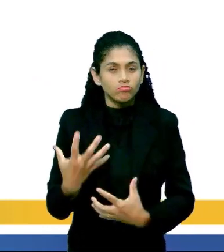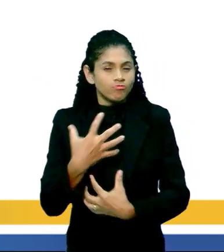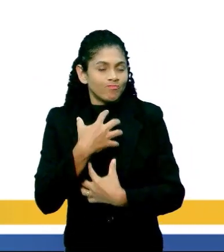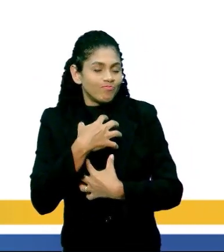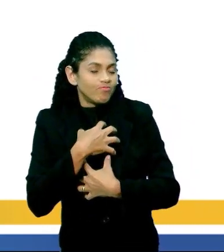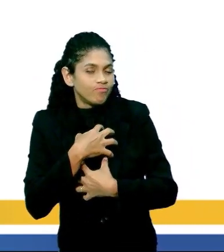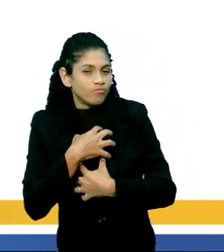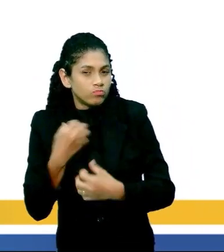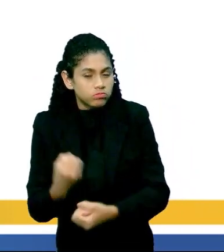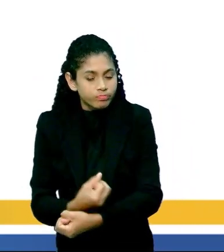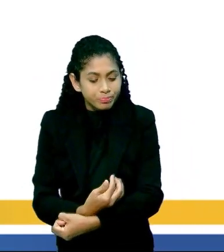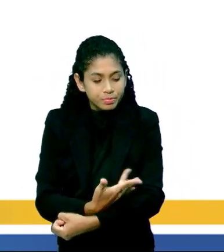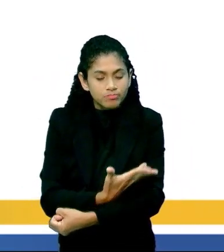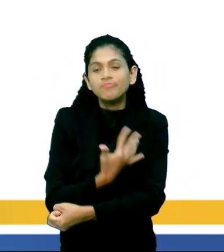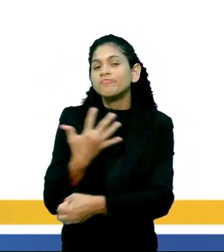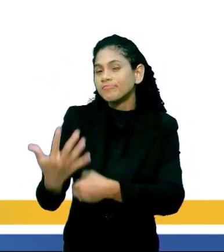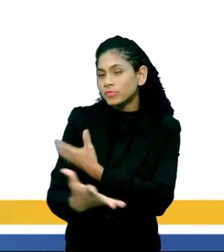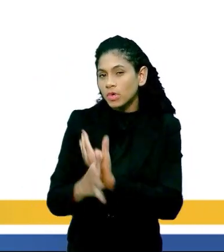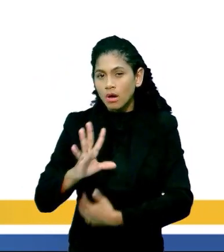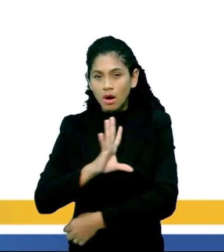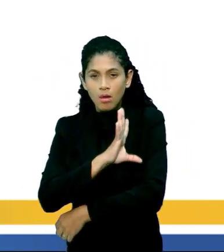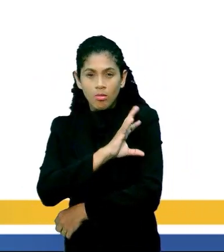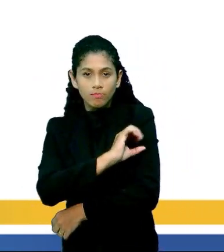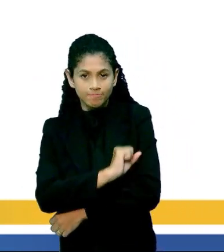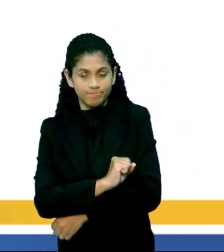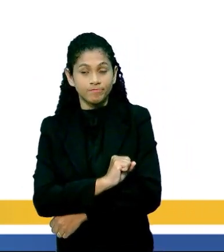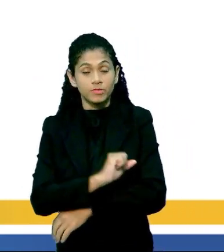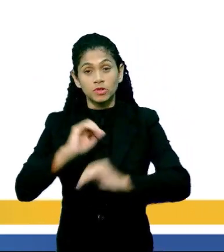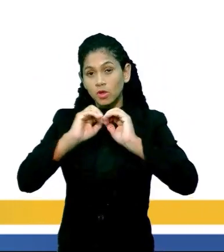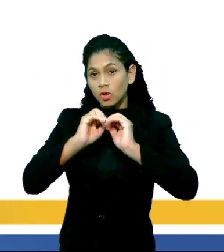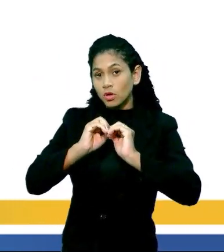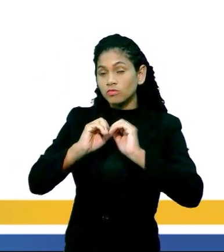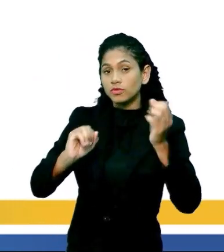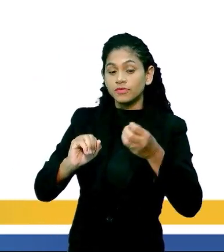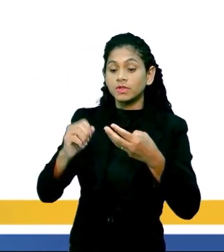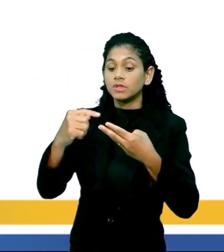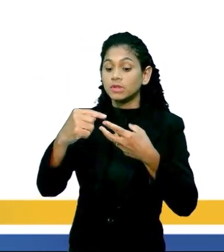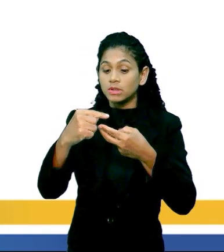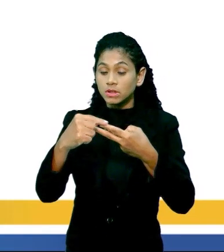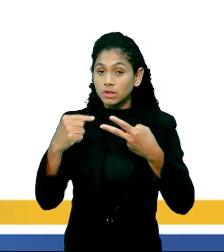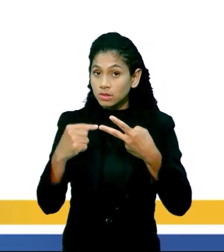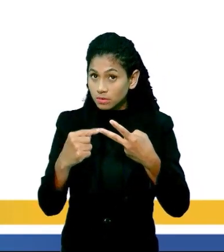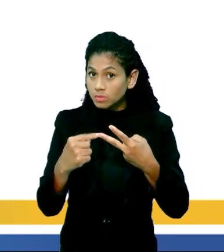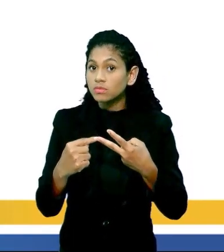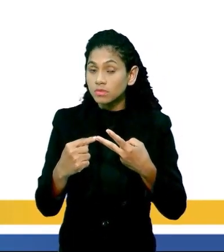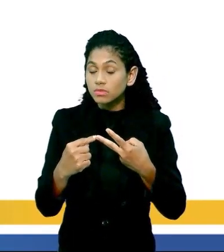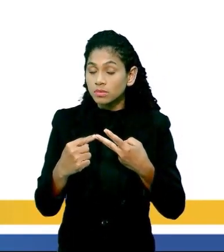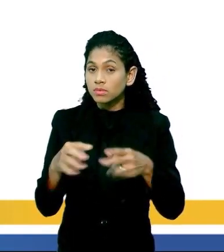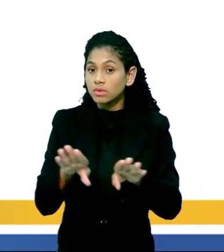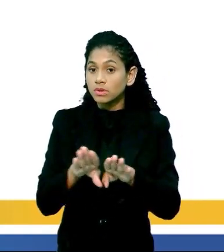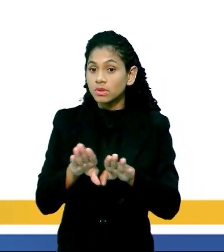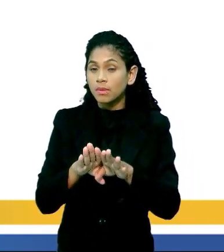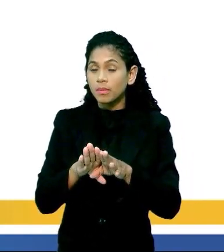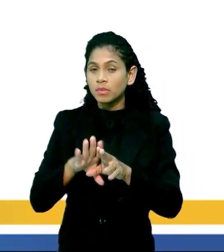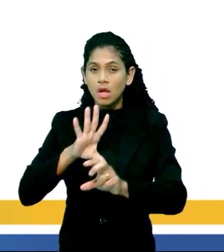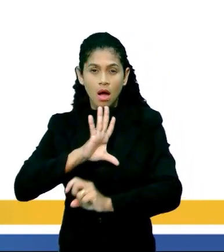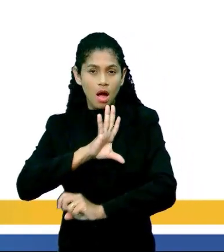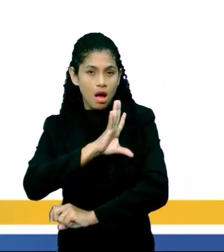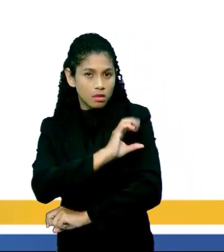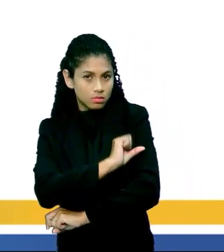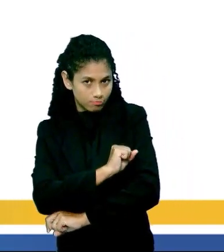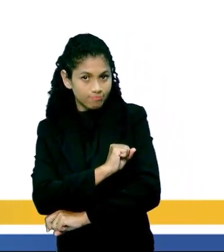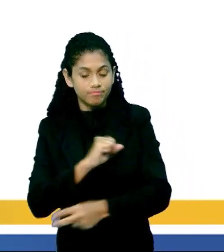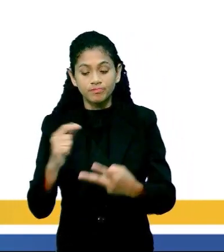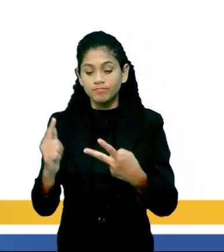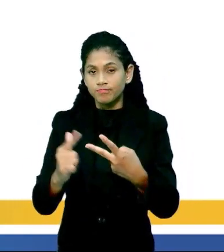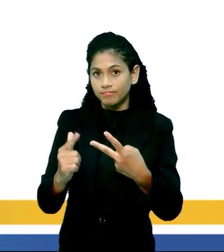expressivas, amorosas, e elas são divididas em cantigas de amor e cantigas de amigo. Essa cantiga de amor tem um